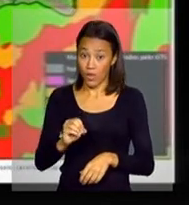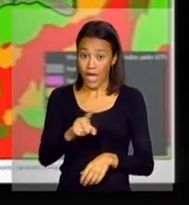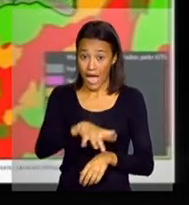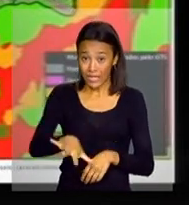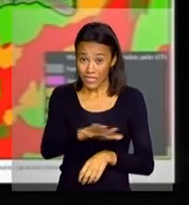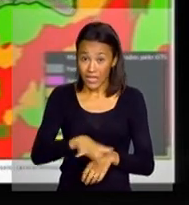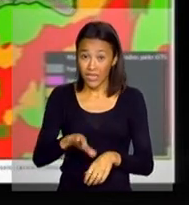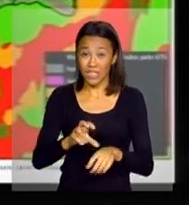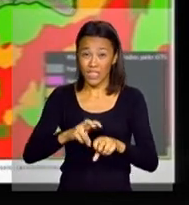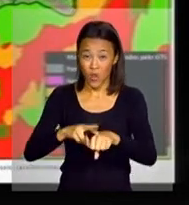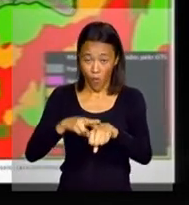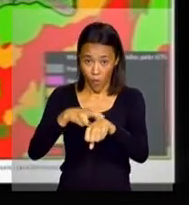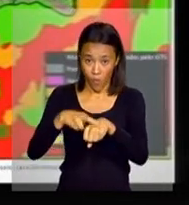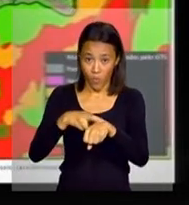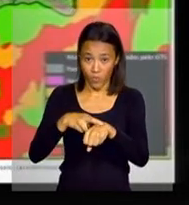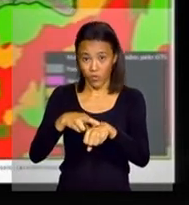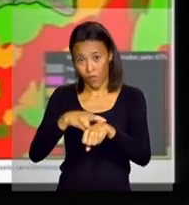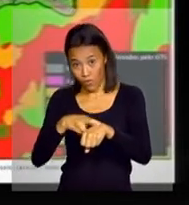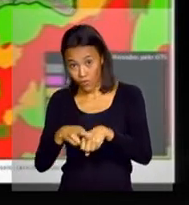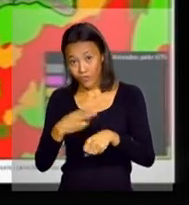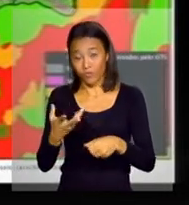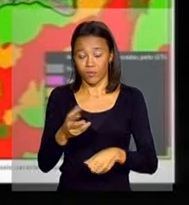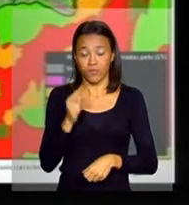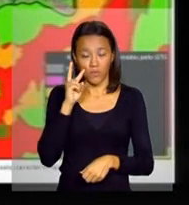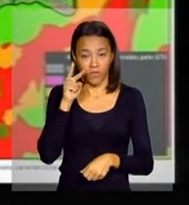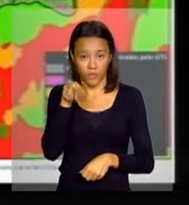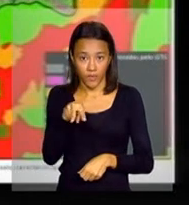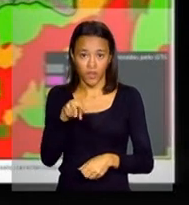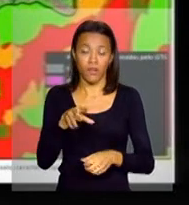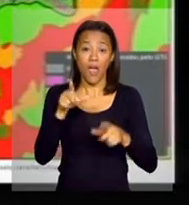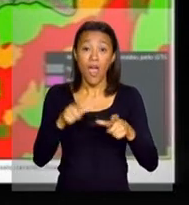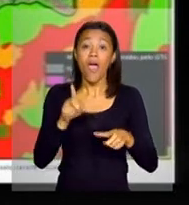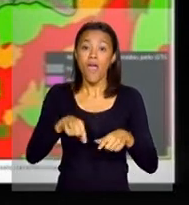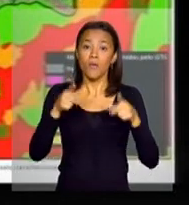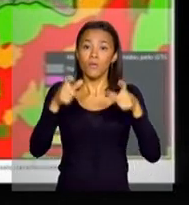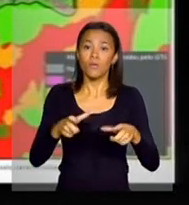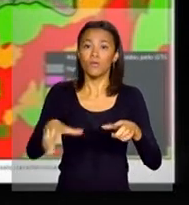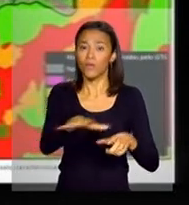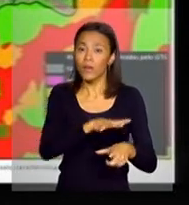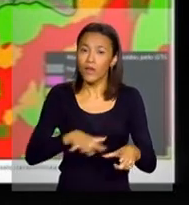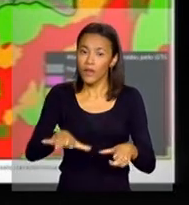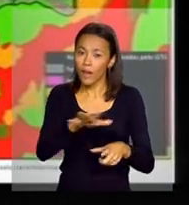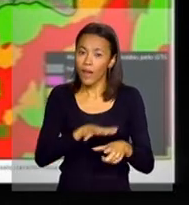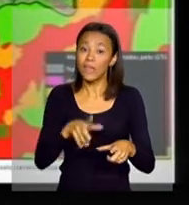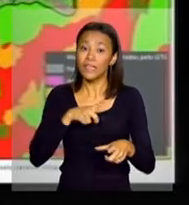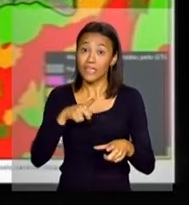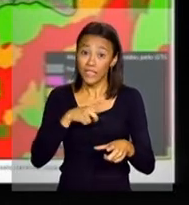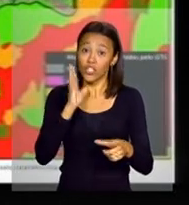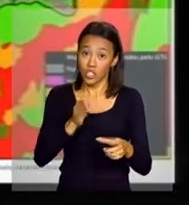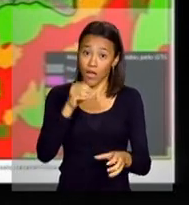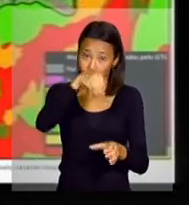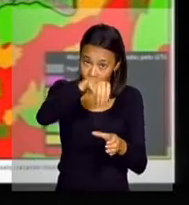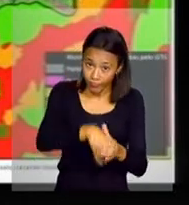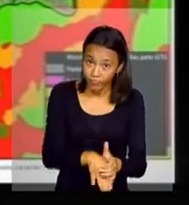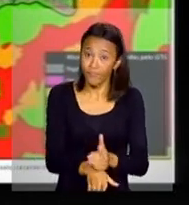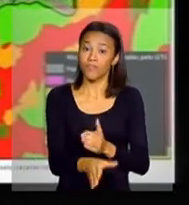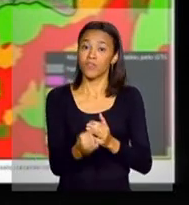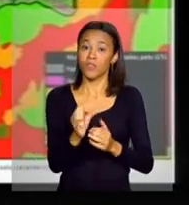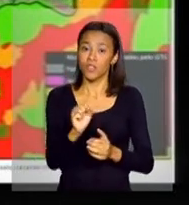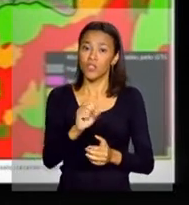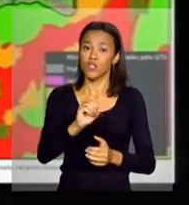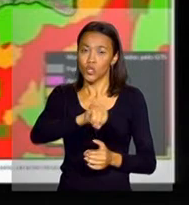roxo, ou lilás, se vocês quiserem, são áreas hoje ocupadas por soja. né? E as